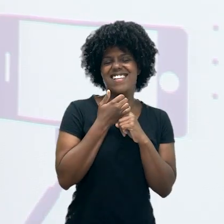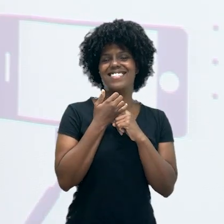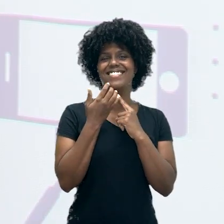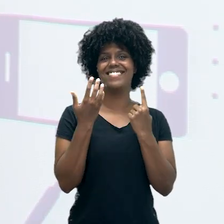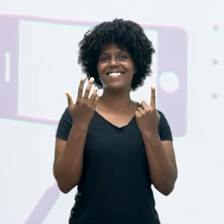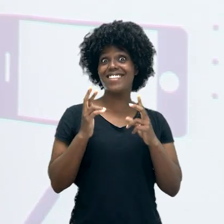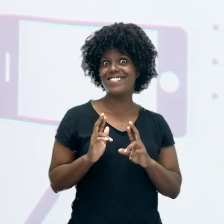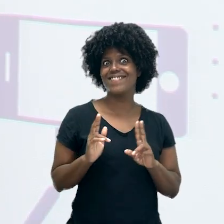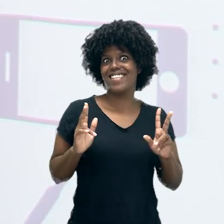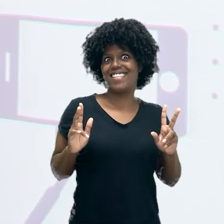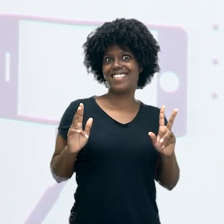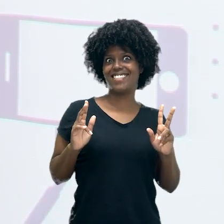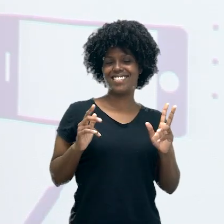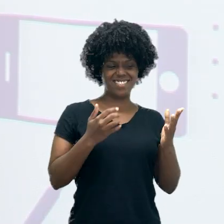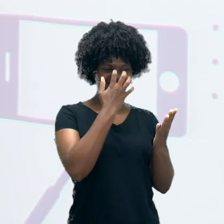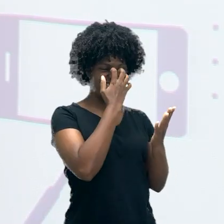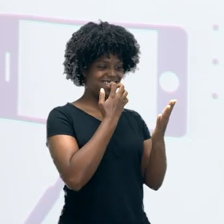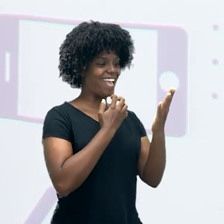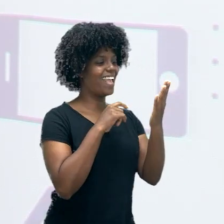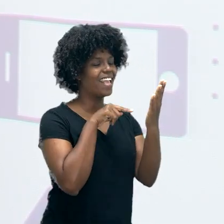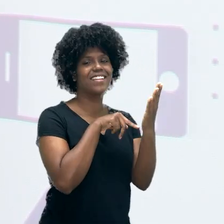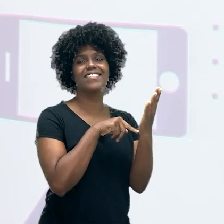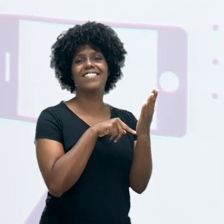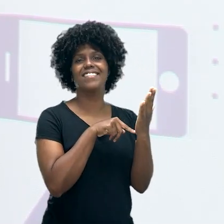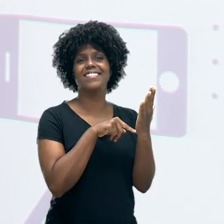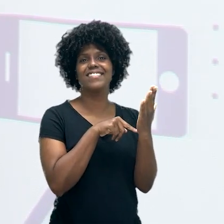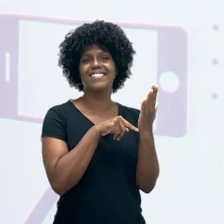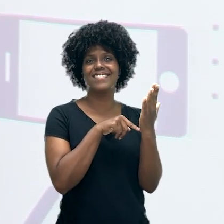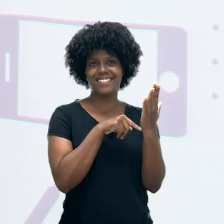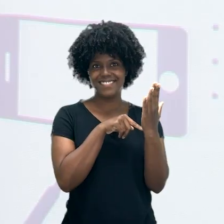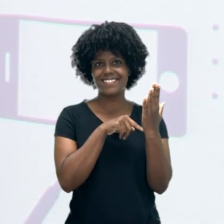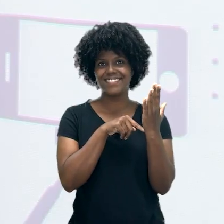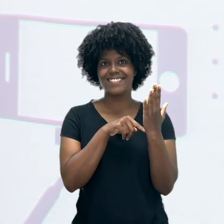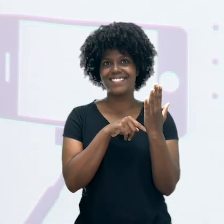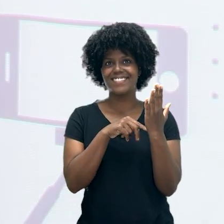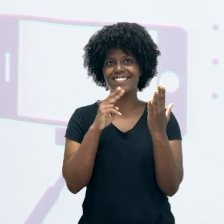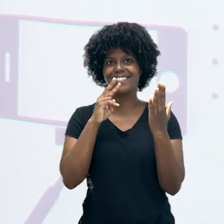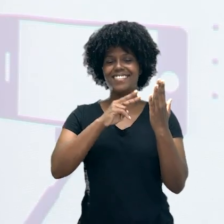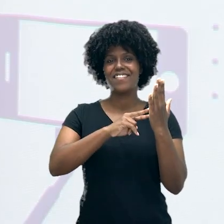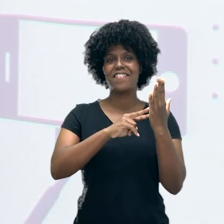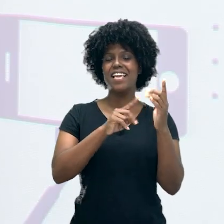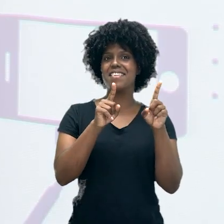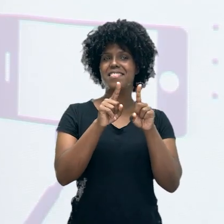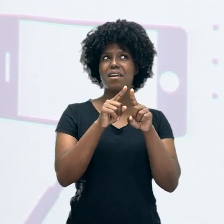mistério. E aí, dependendo de como que você edita isso, ele também te dá